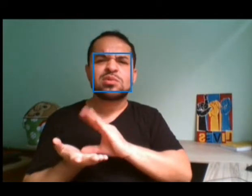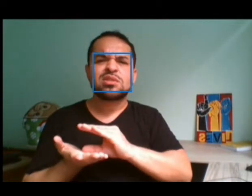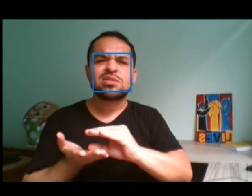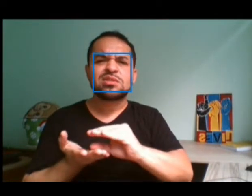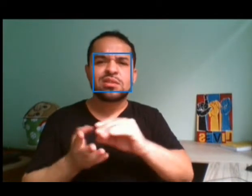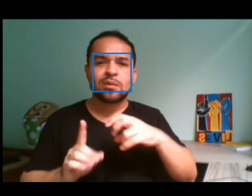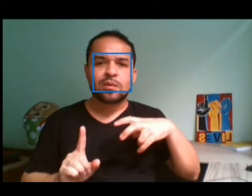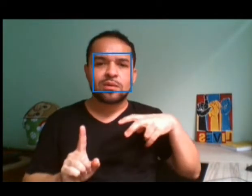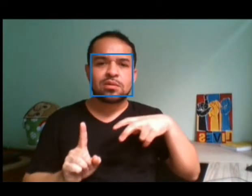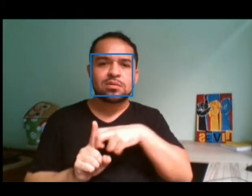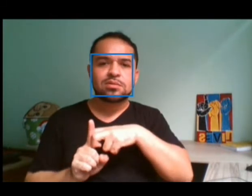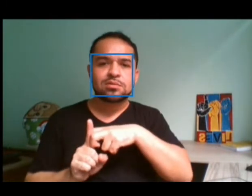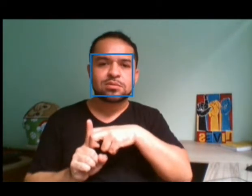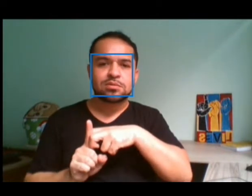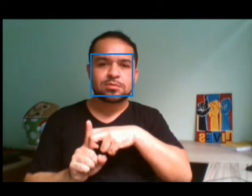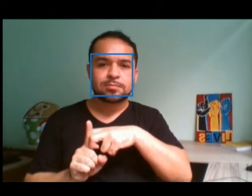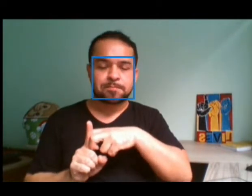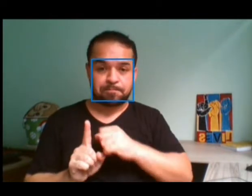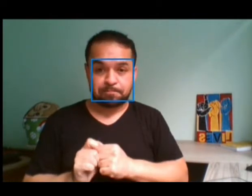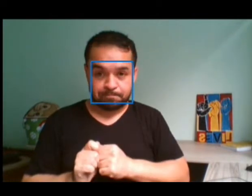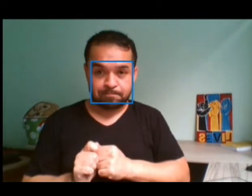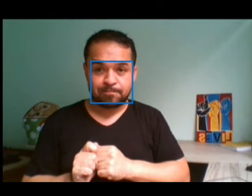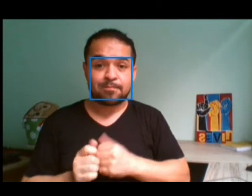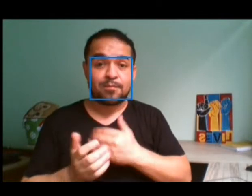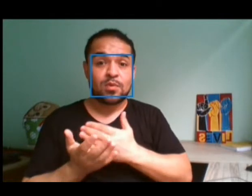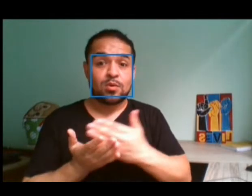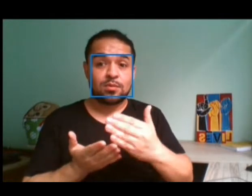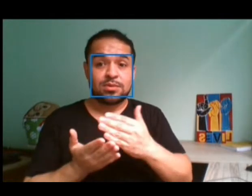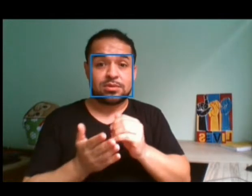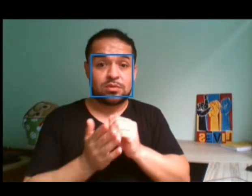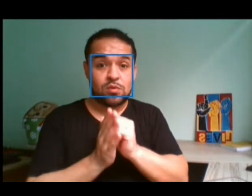duas configurações de mãos, duas mãos aqui, né?